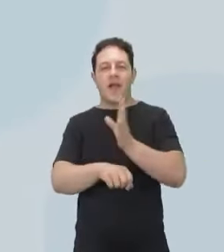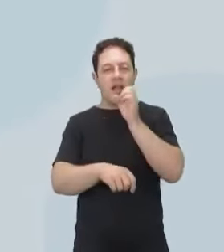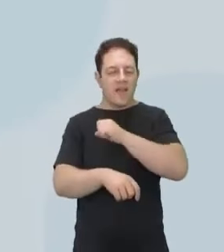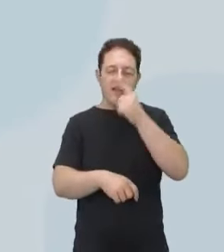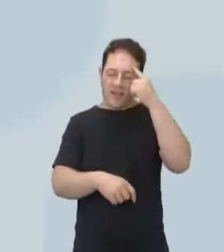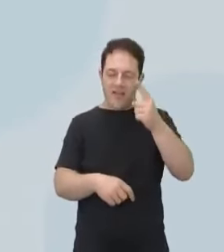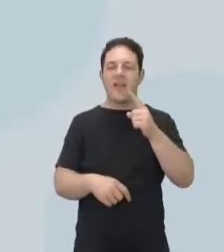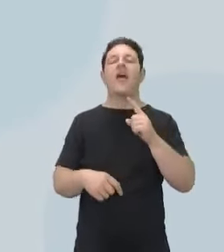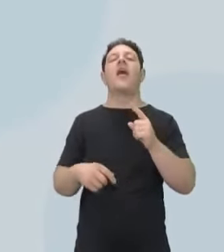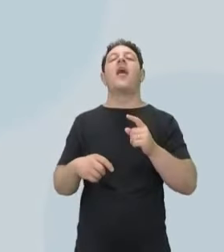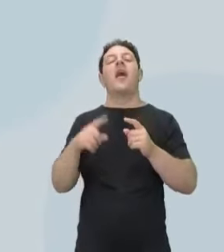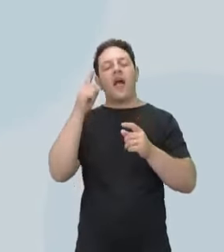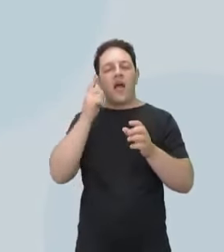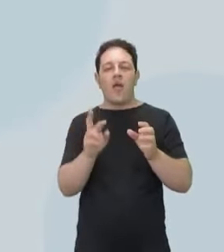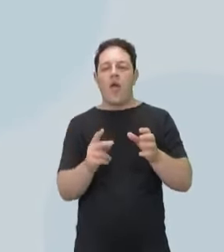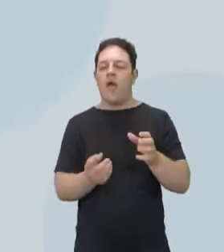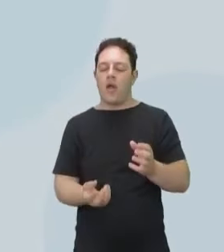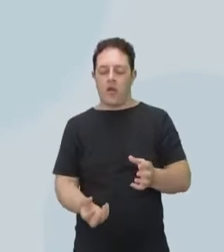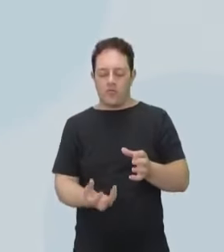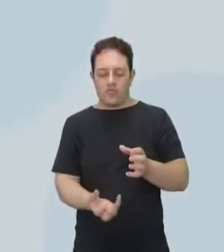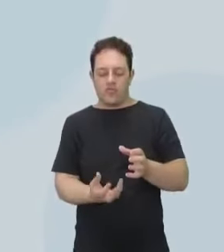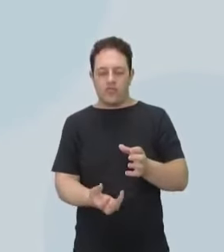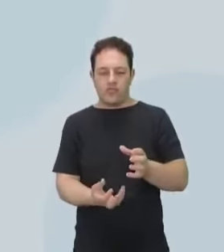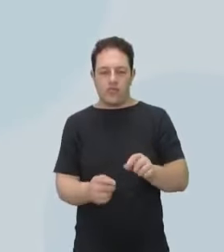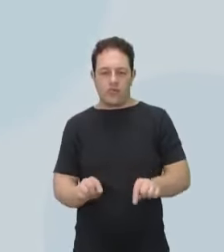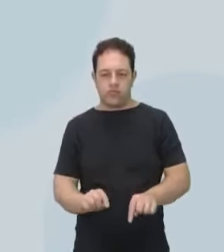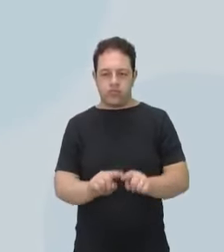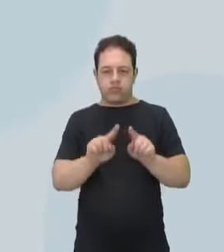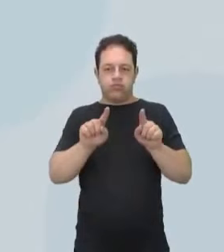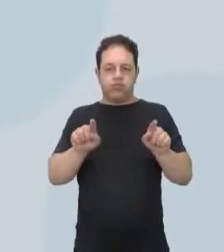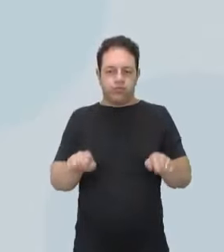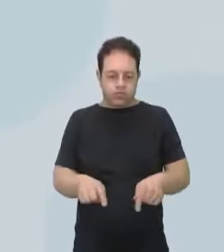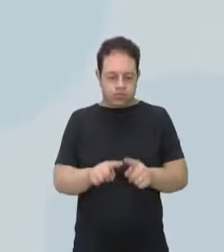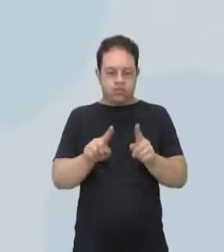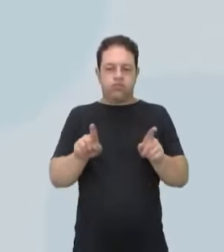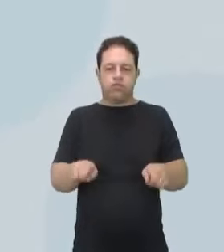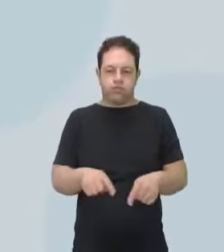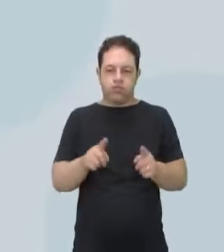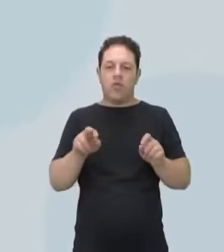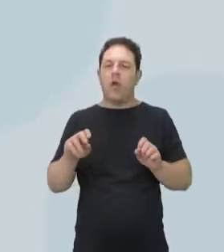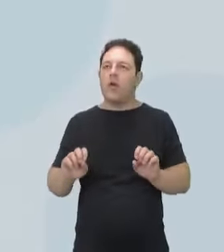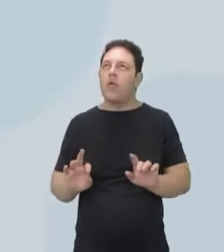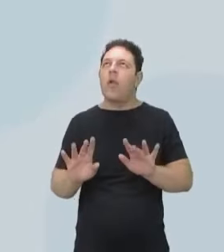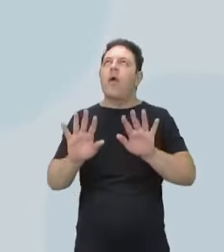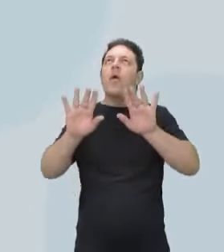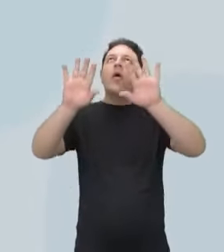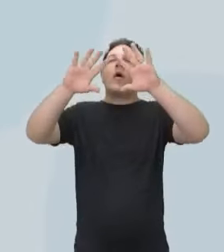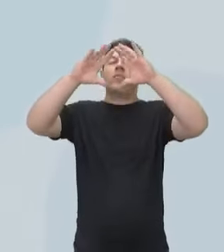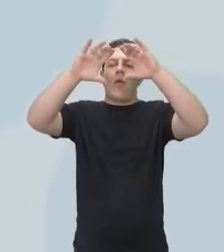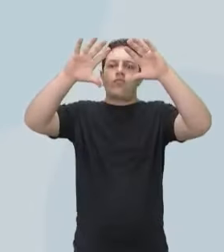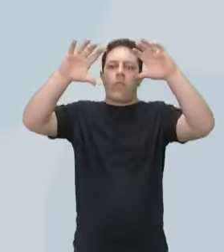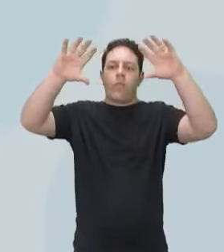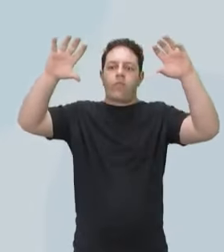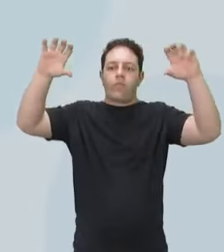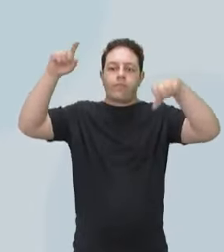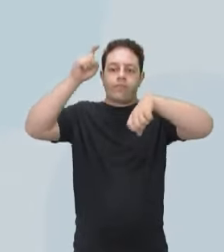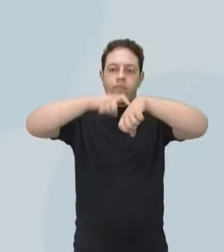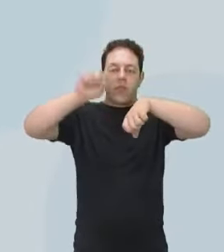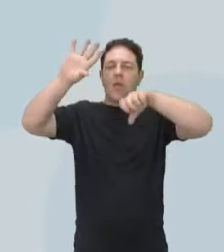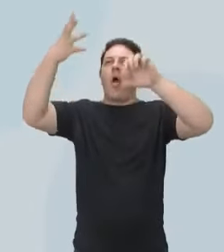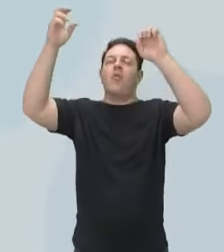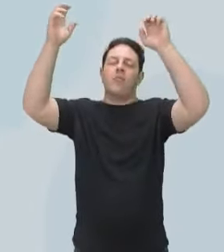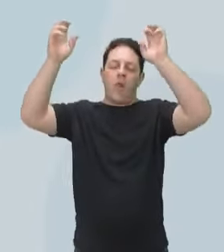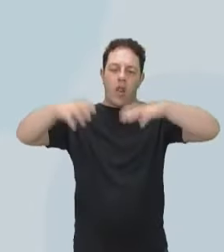bastante umidade, sobe, esfria, você vai criando nuvens cada vez mais carregadas e em um determinado momento essa